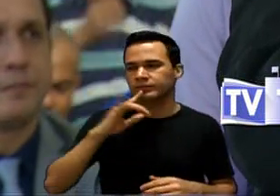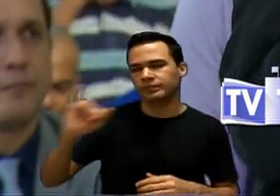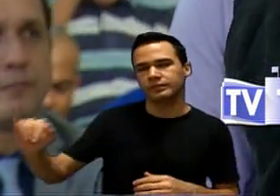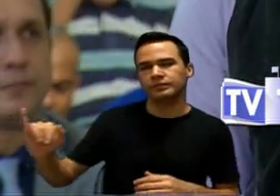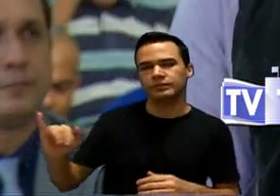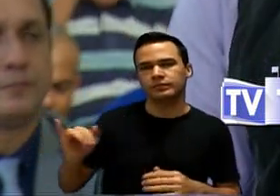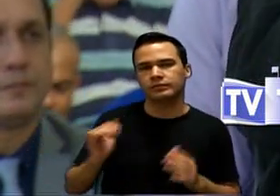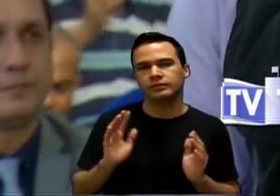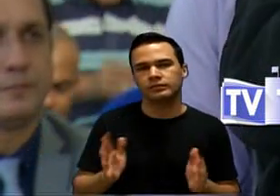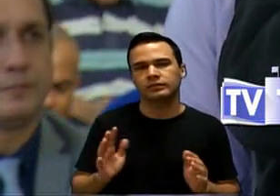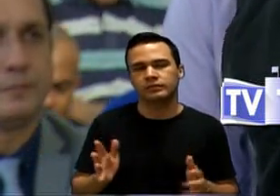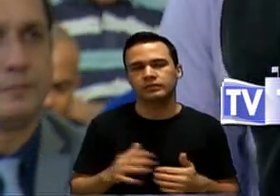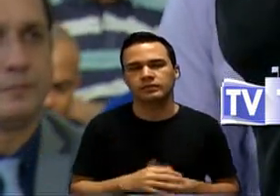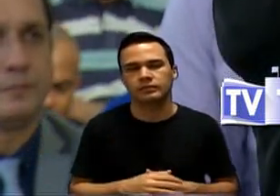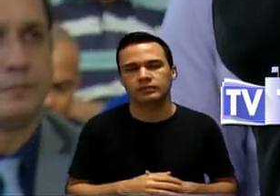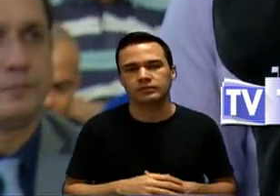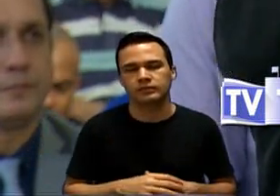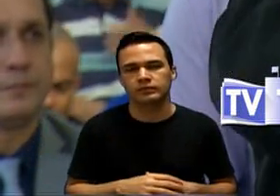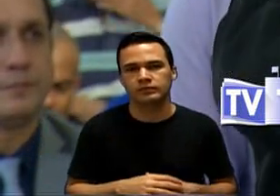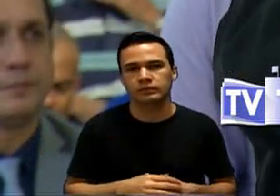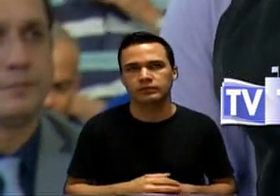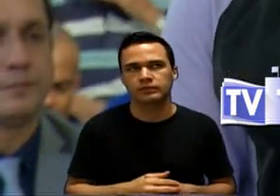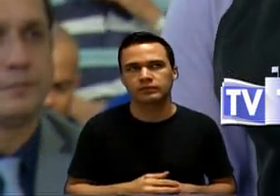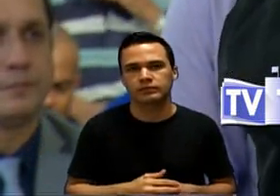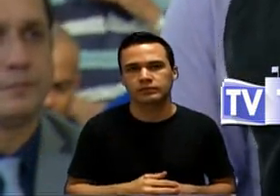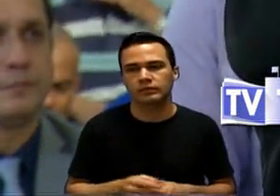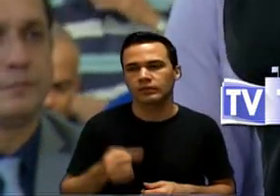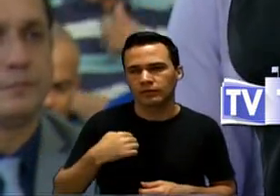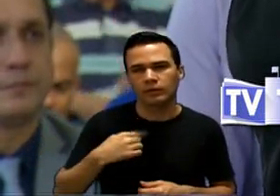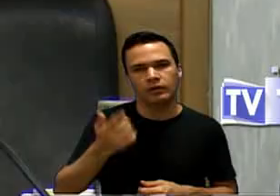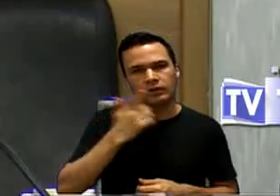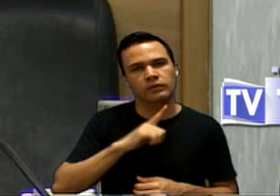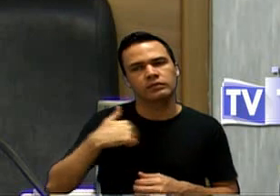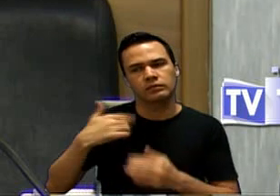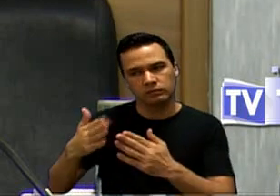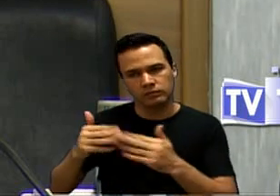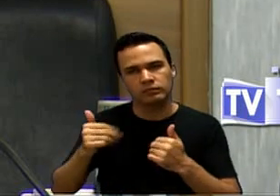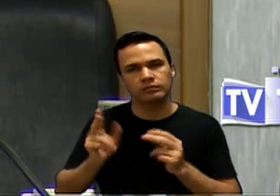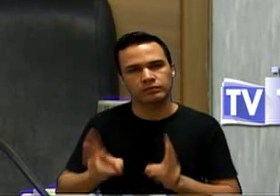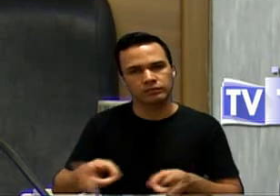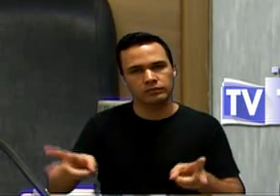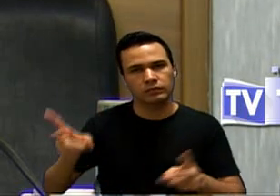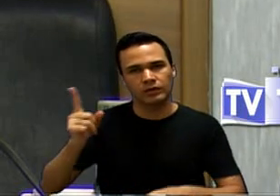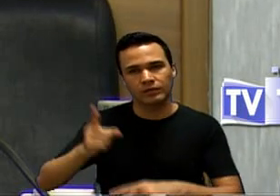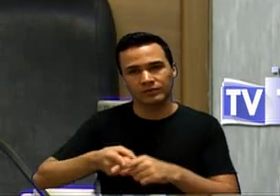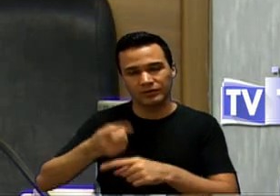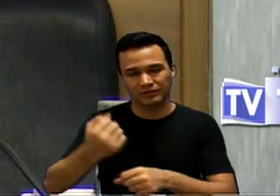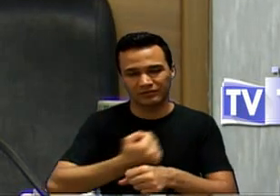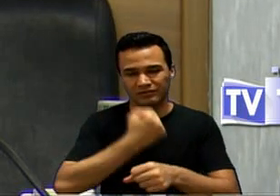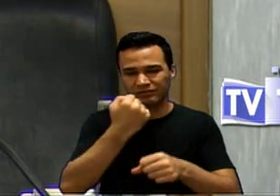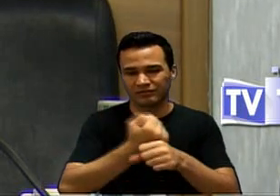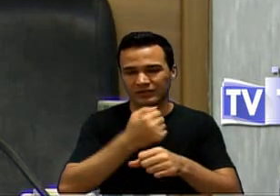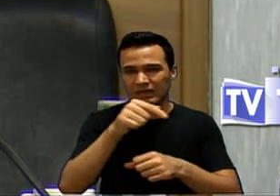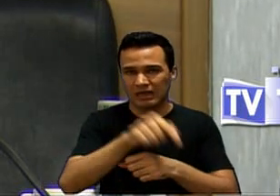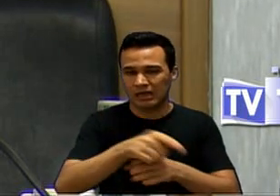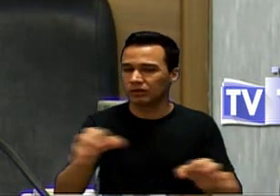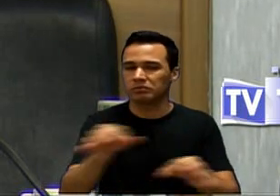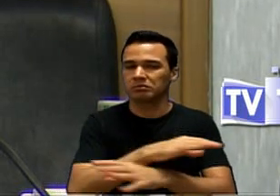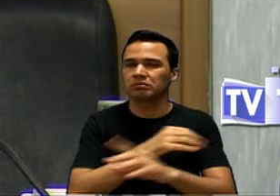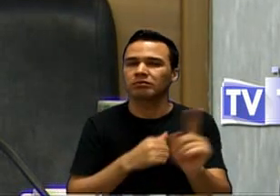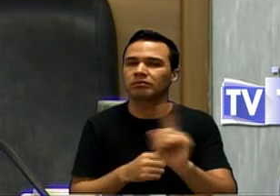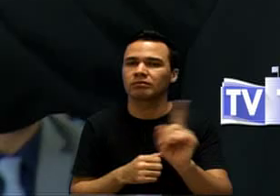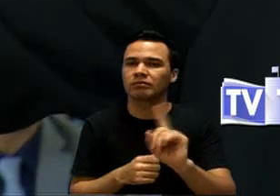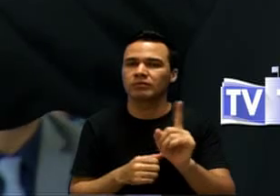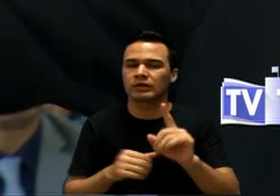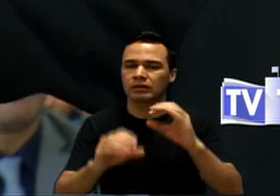ele isso daí. Cansei de falar isso para ele. Enquanto eu tiver condições, eu vou estar cobrando ele por ter feito essa obra pela metade. Investi R$1 milhão